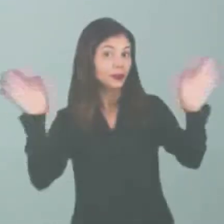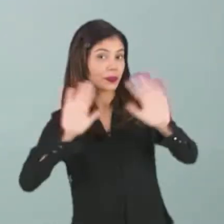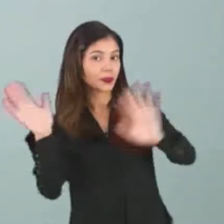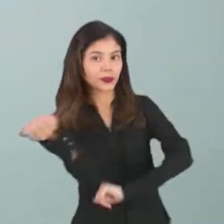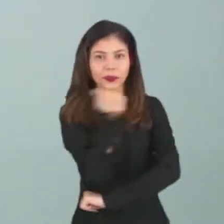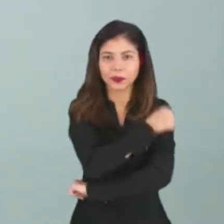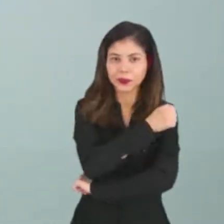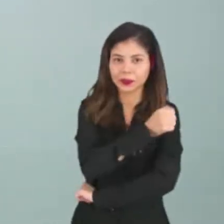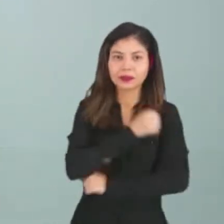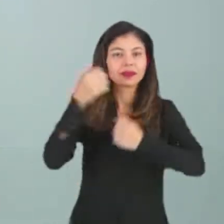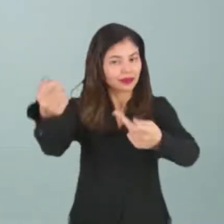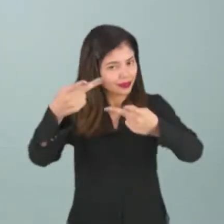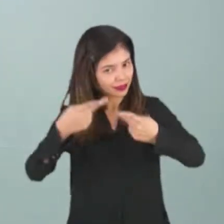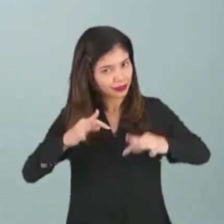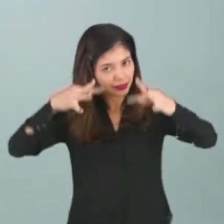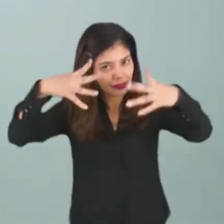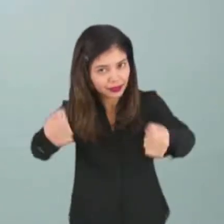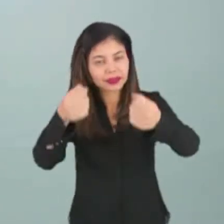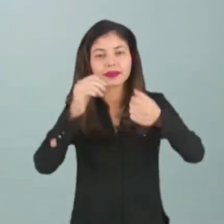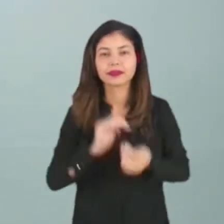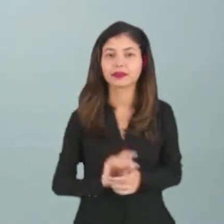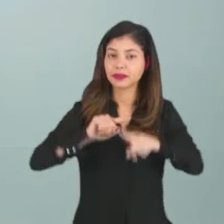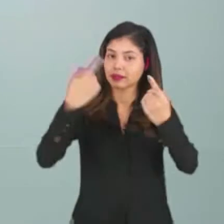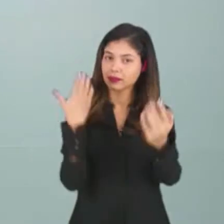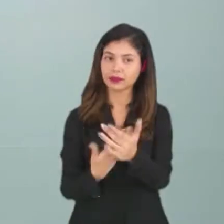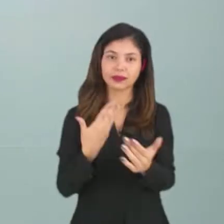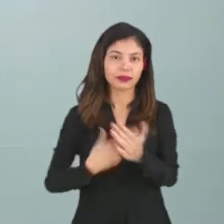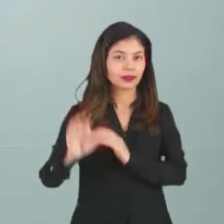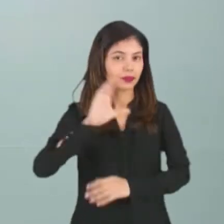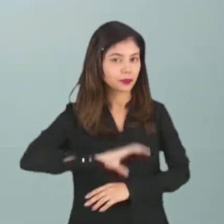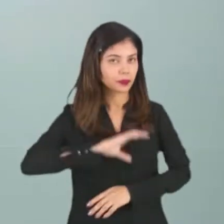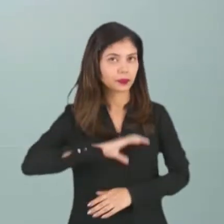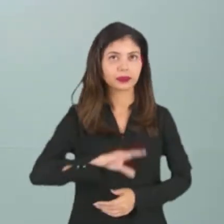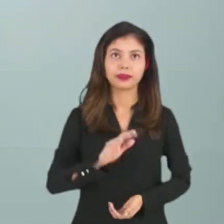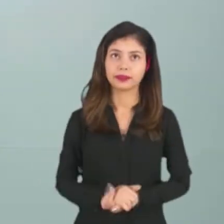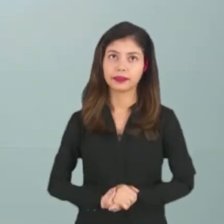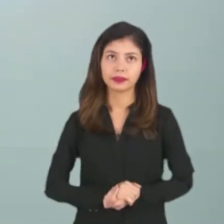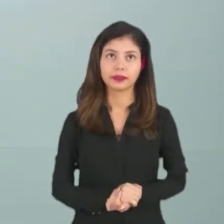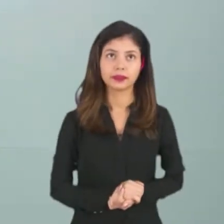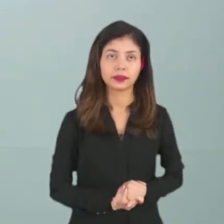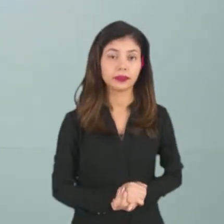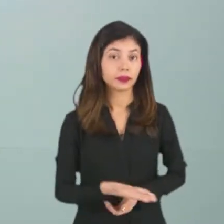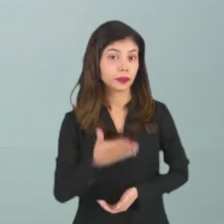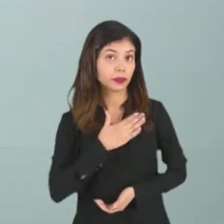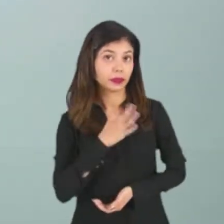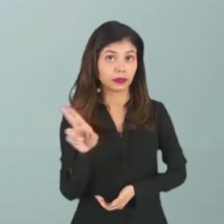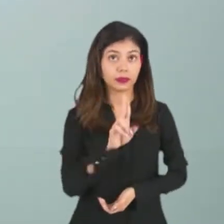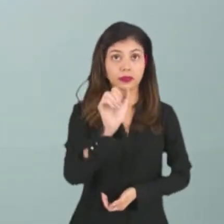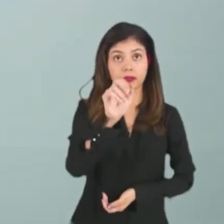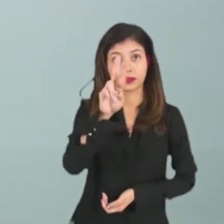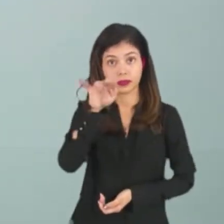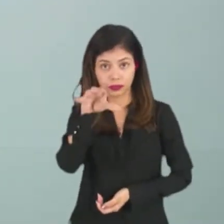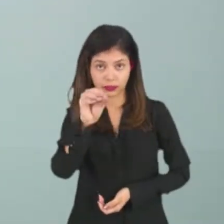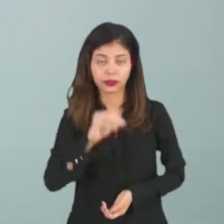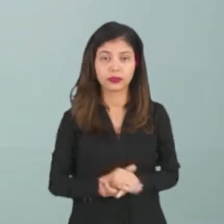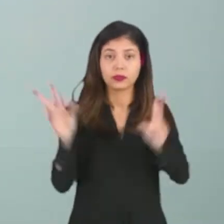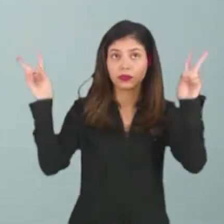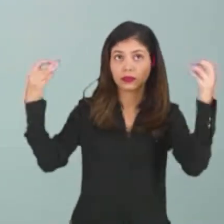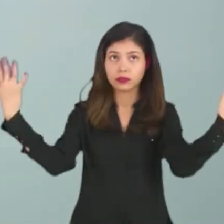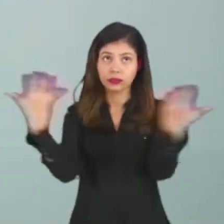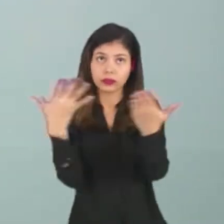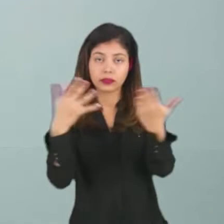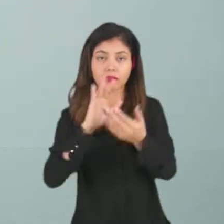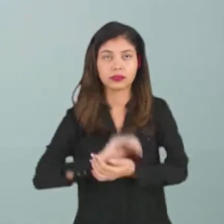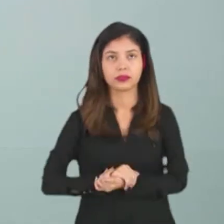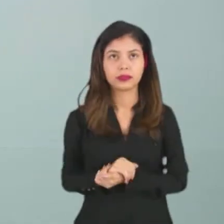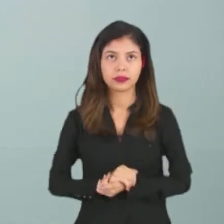Olá, alunos! Sejam todos bem-vindos a mais uma aula de língua portuguesa. Meu nome é Ayrton Richard e o tema da aula